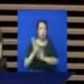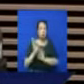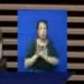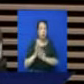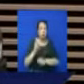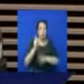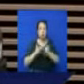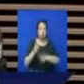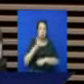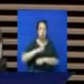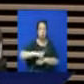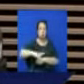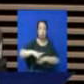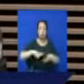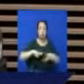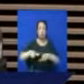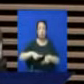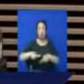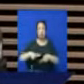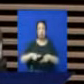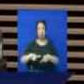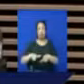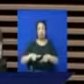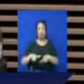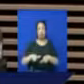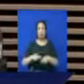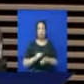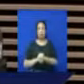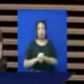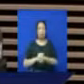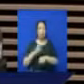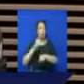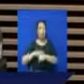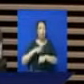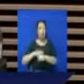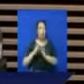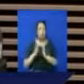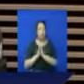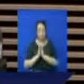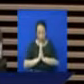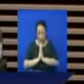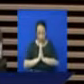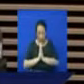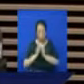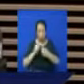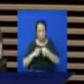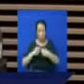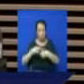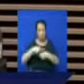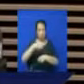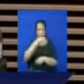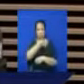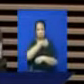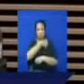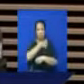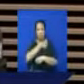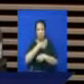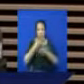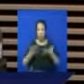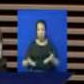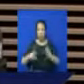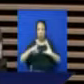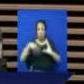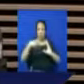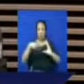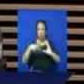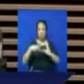árdua. E nós desejamos orar nesta oportunidade pela nossa cidade, por essa casa legislativa, pelos